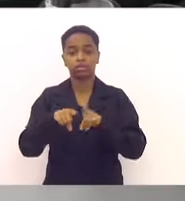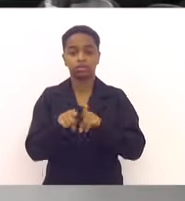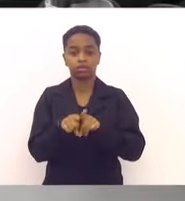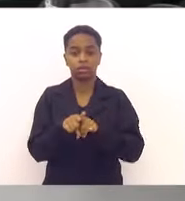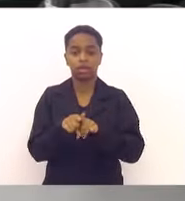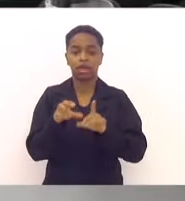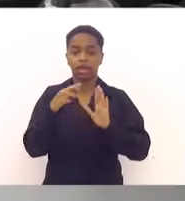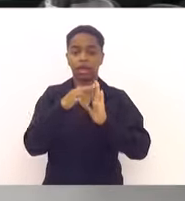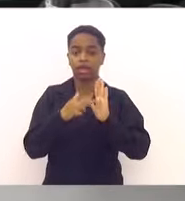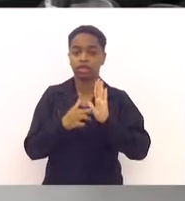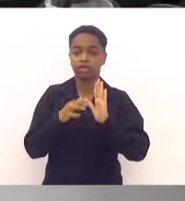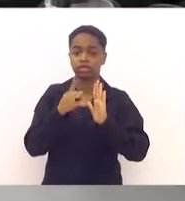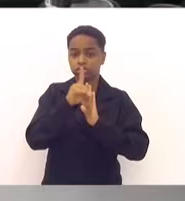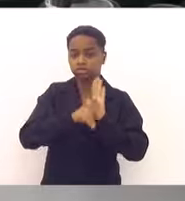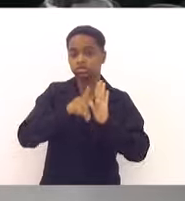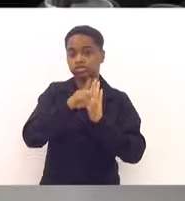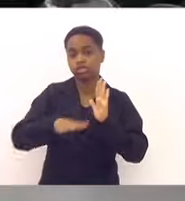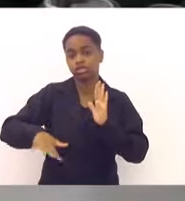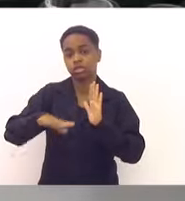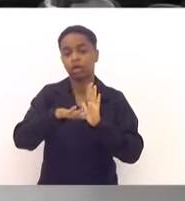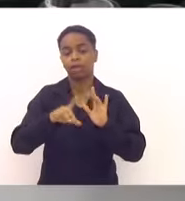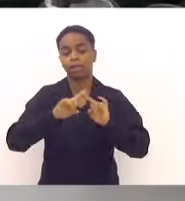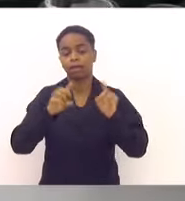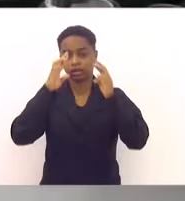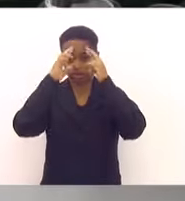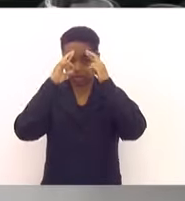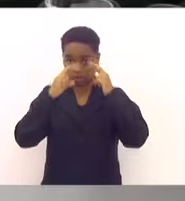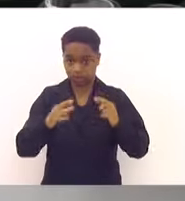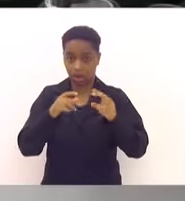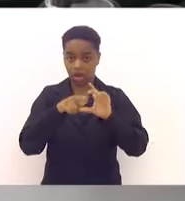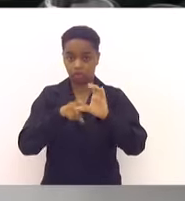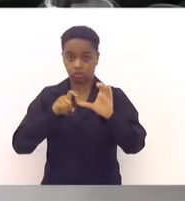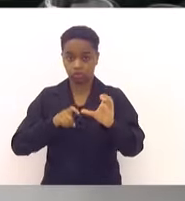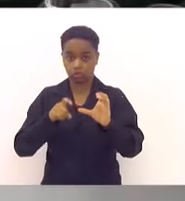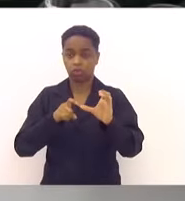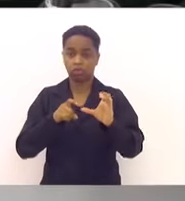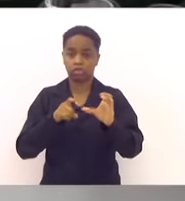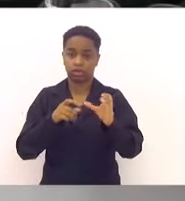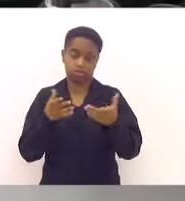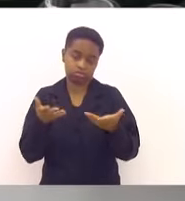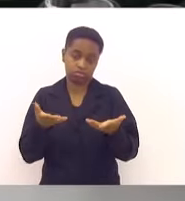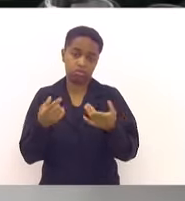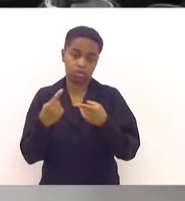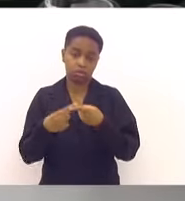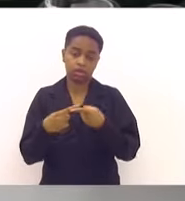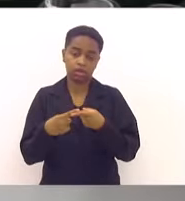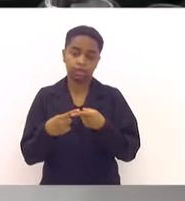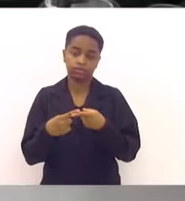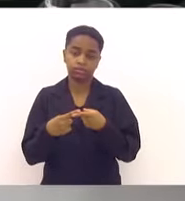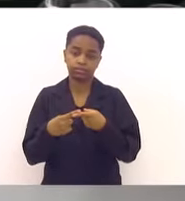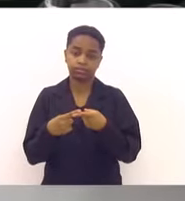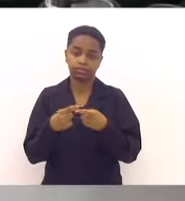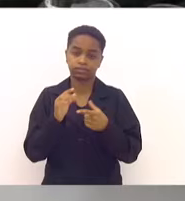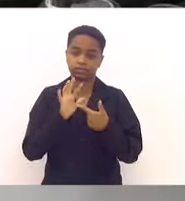ser seguida respeitando a autonomia municipal, foram sancionadas porque é uma expressão que, de alguma maneira, combina